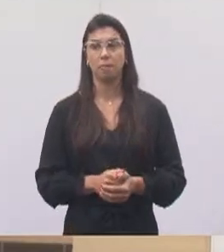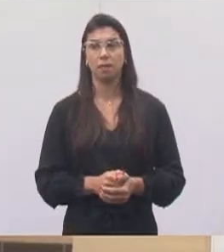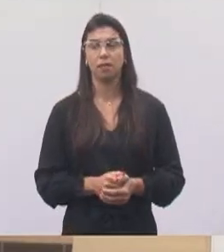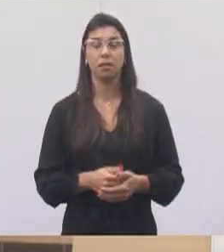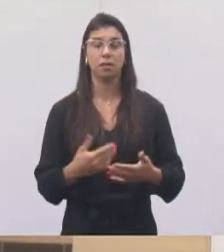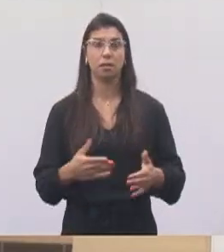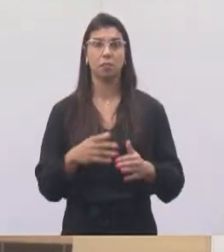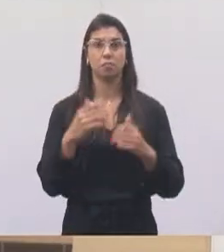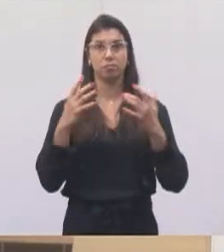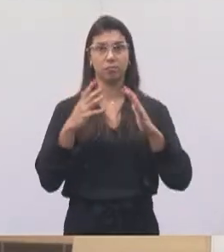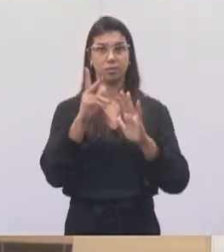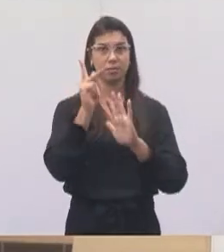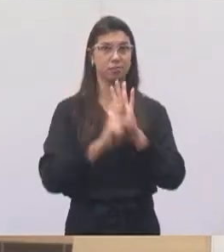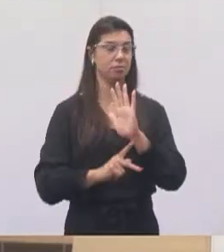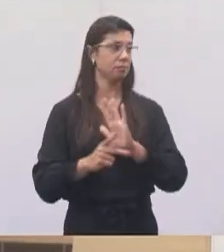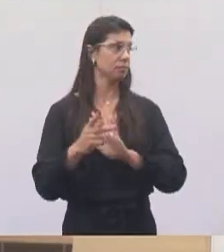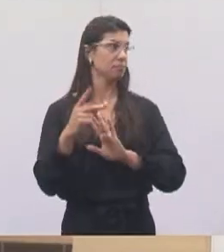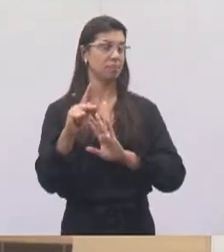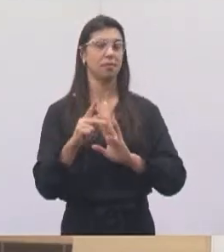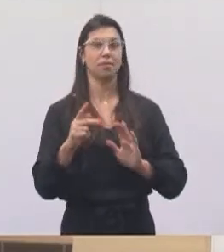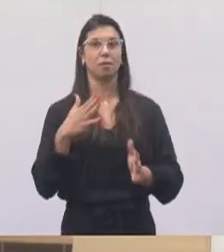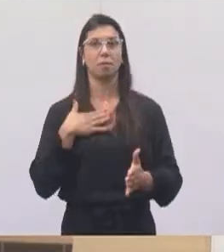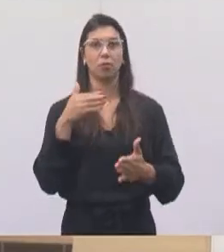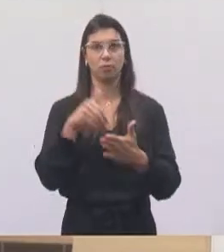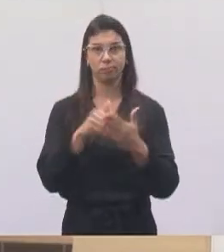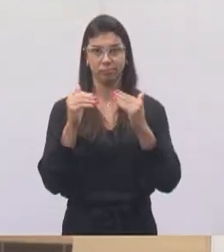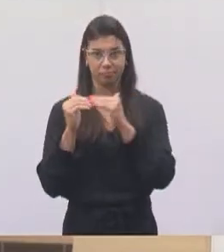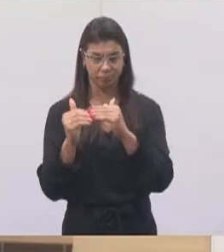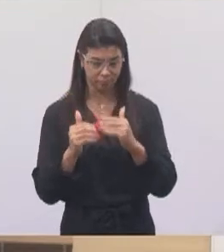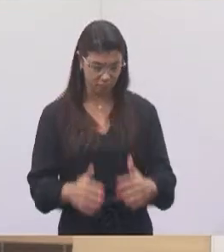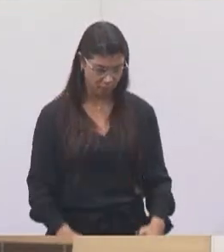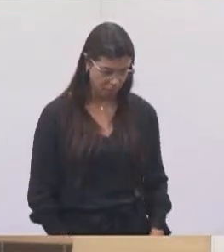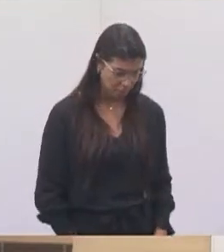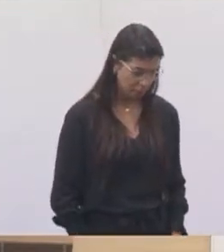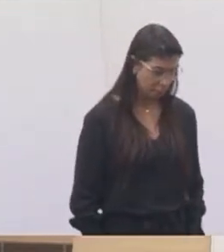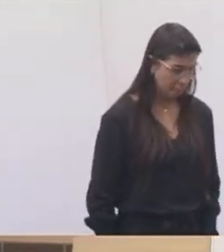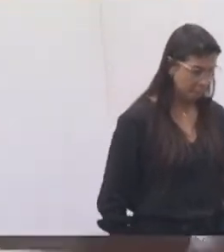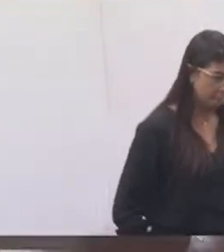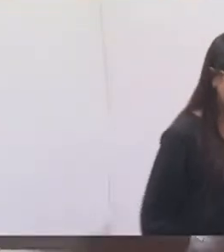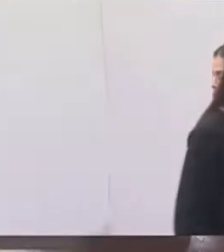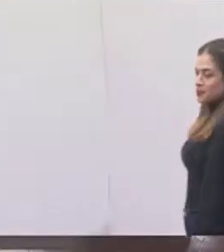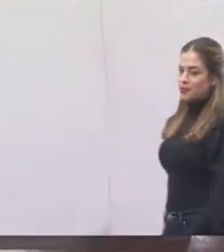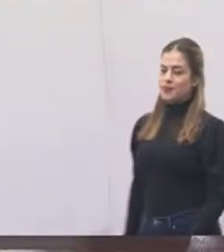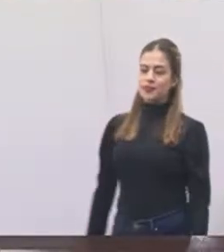seu projeto e o meu voto com certeza será favorável.